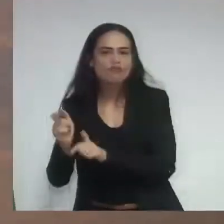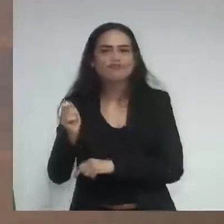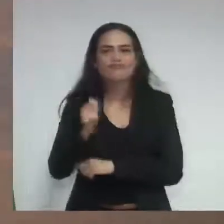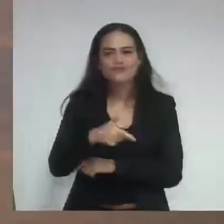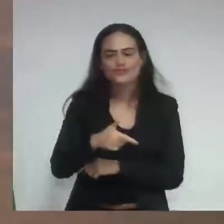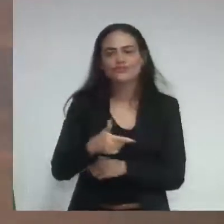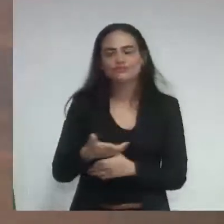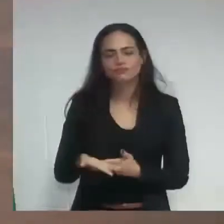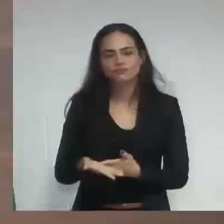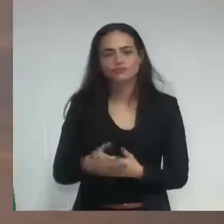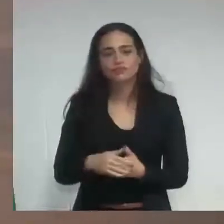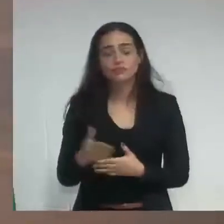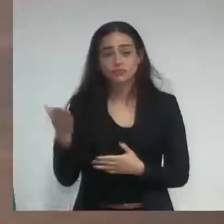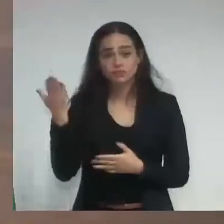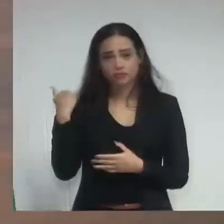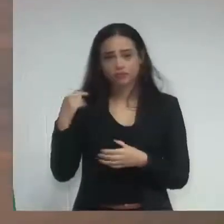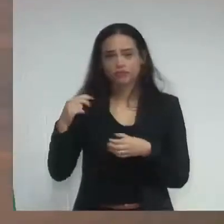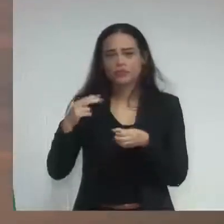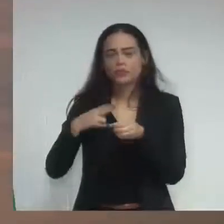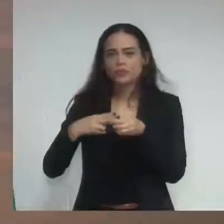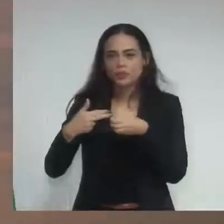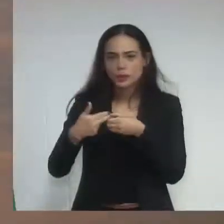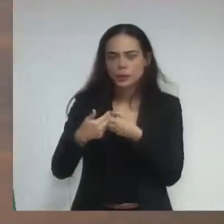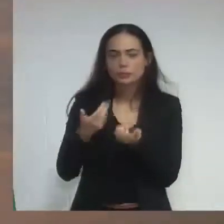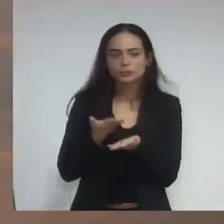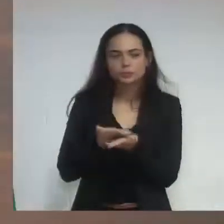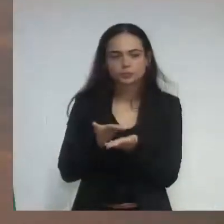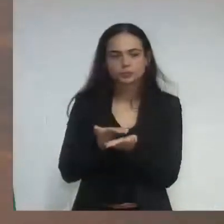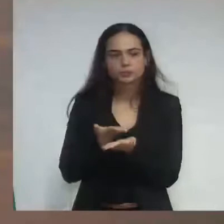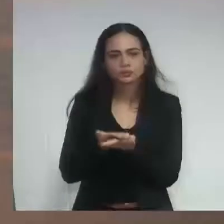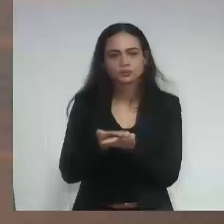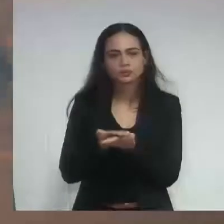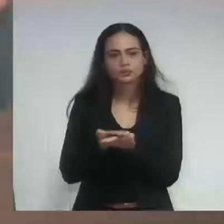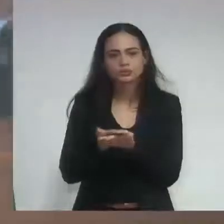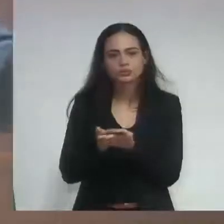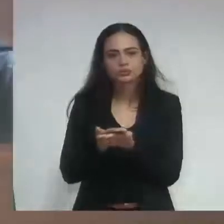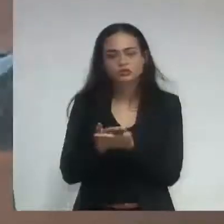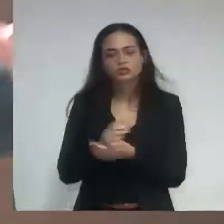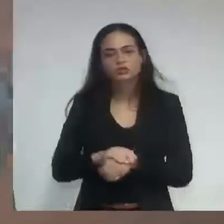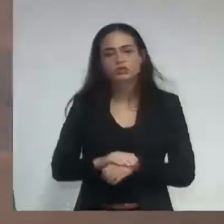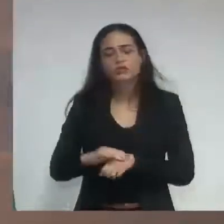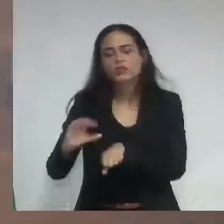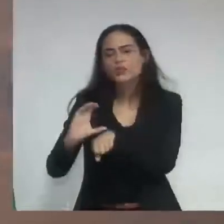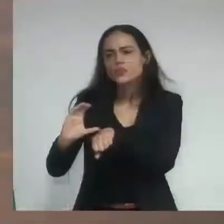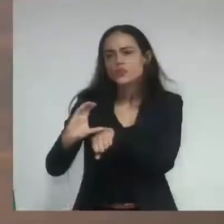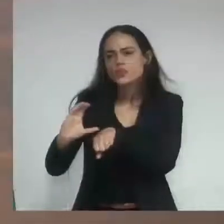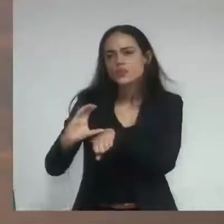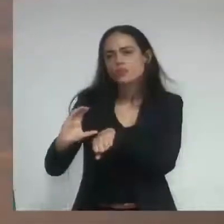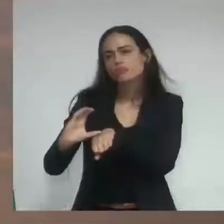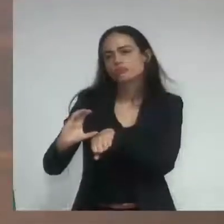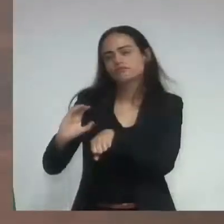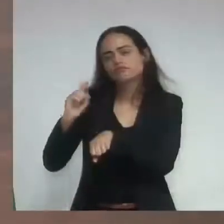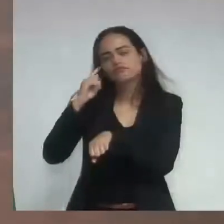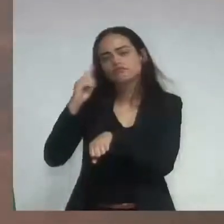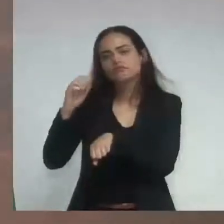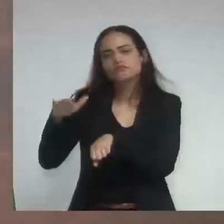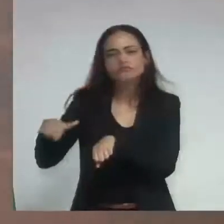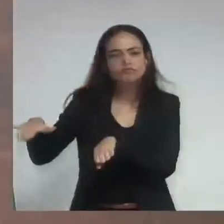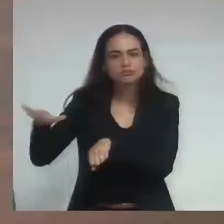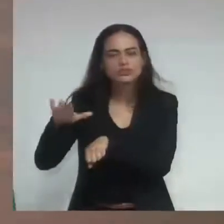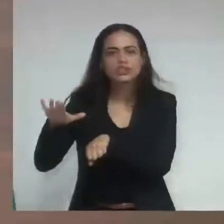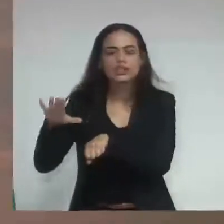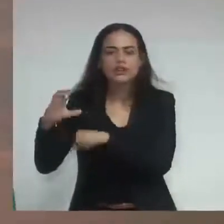diferente. Eu estudava na Unicamp, eu passava, né, nos cursos daqueles mais chicosos, né, na